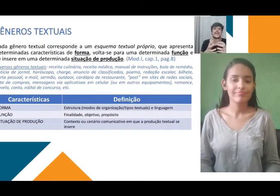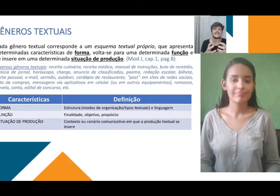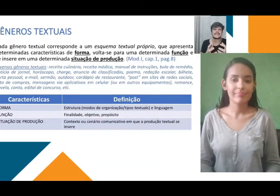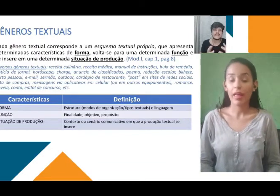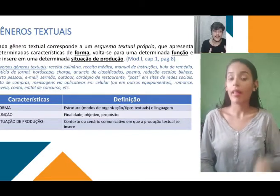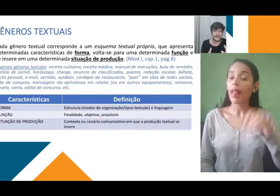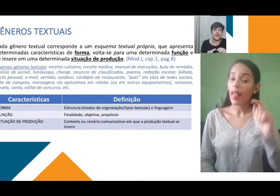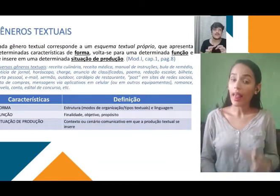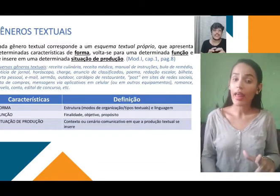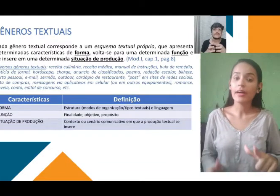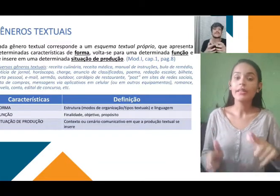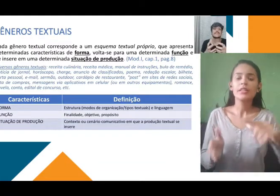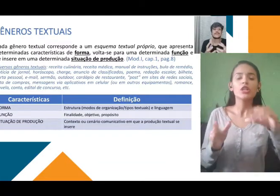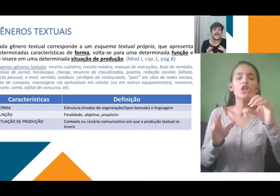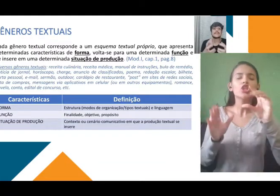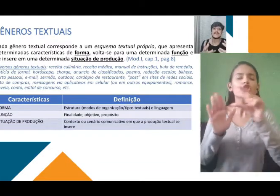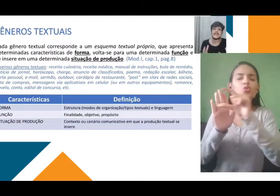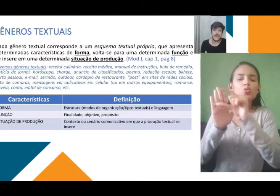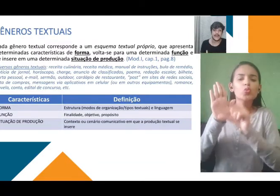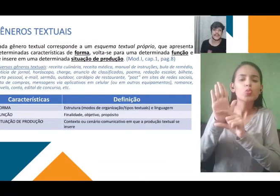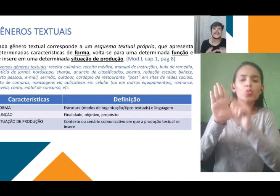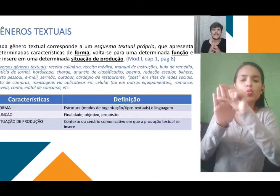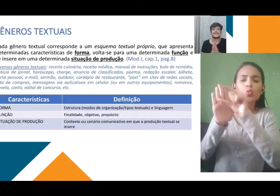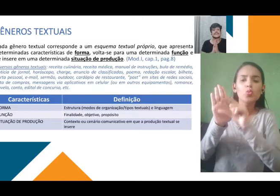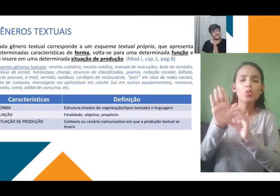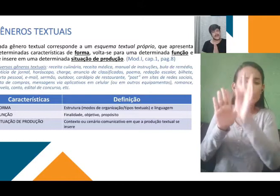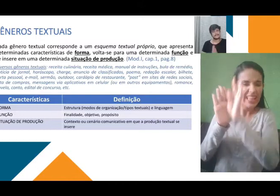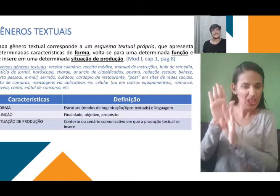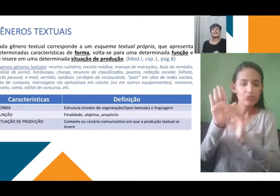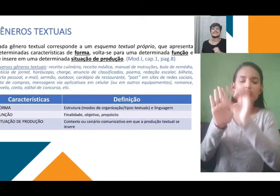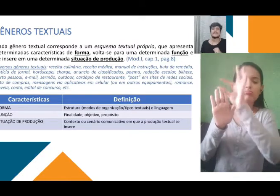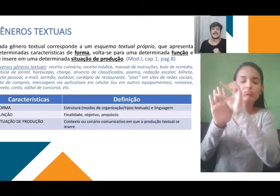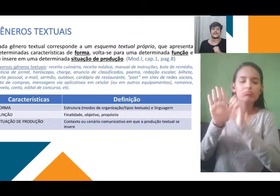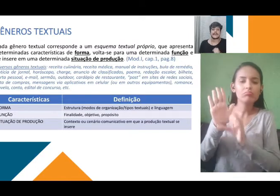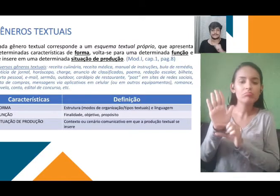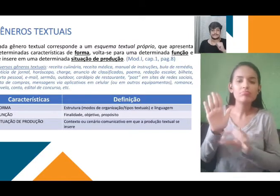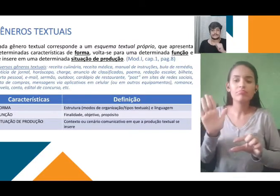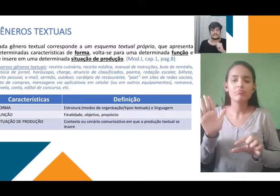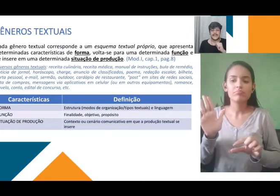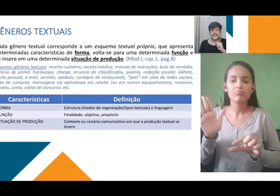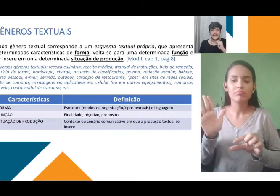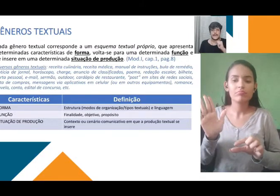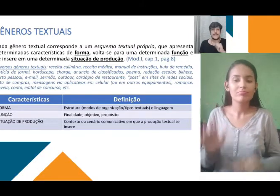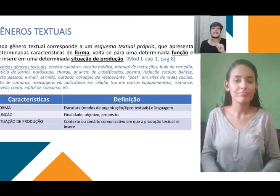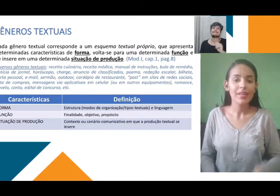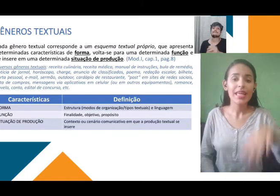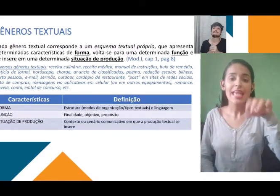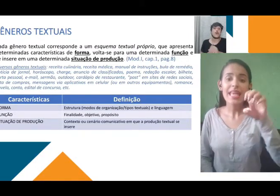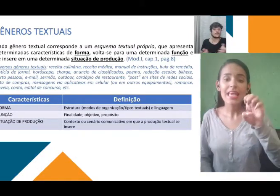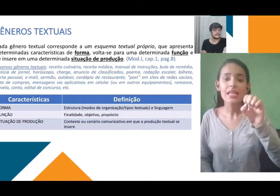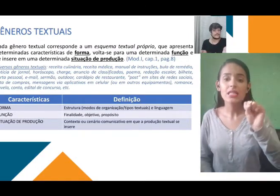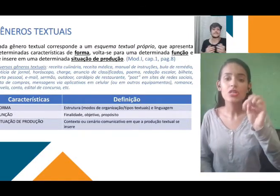de organização, os tipos textuais e linguagem. Então, veja bem, quando eu pego lá